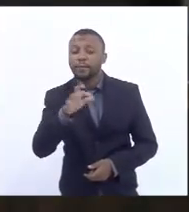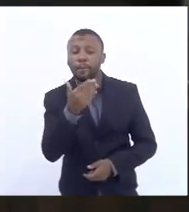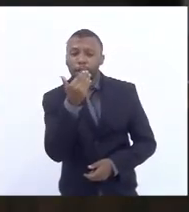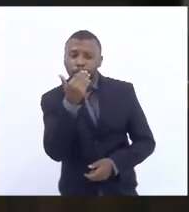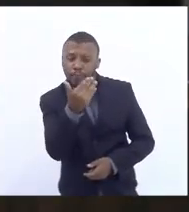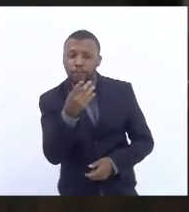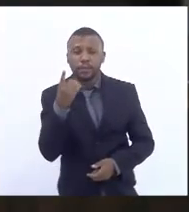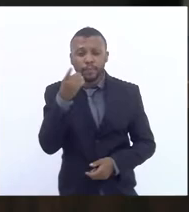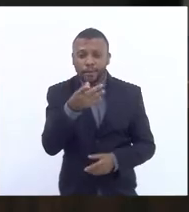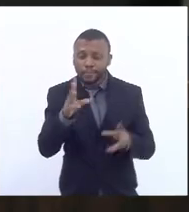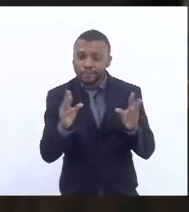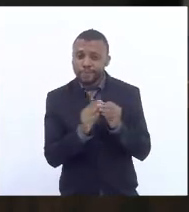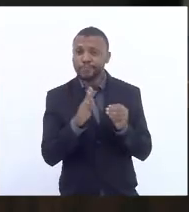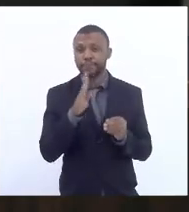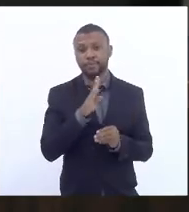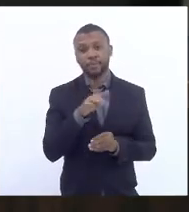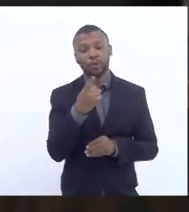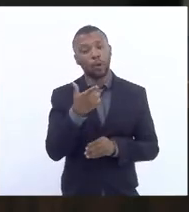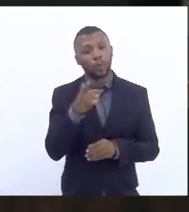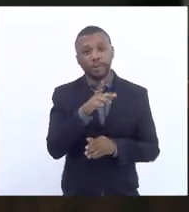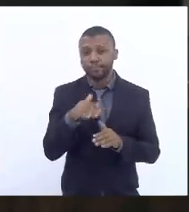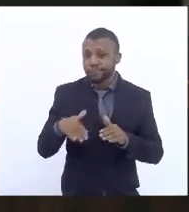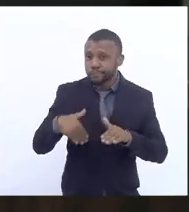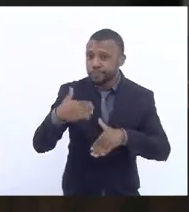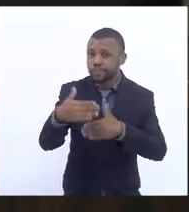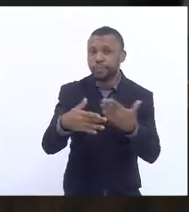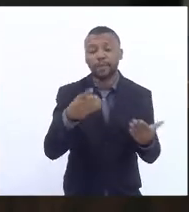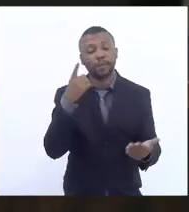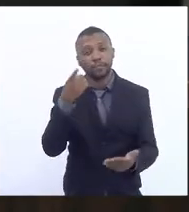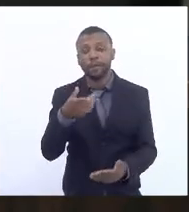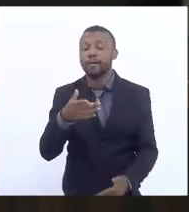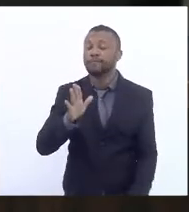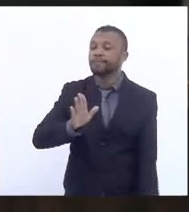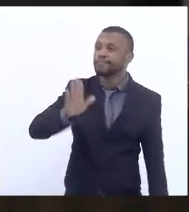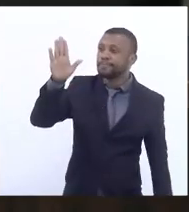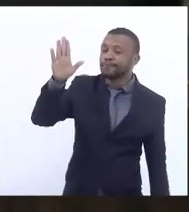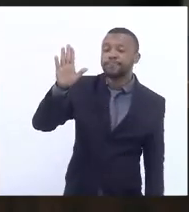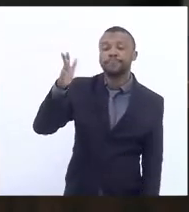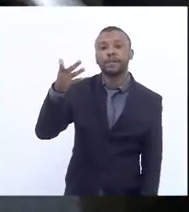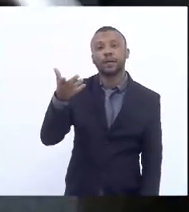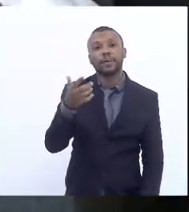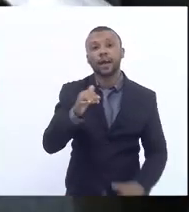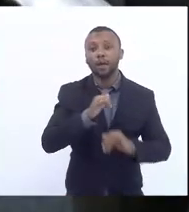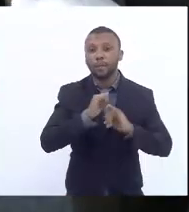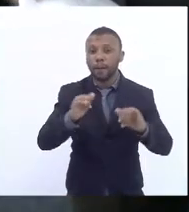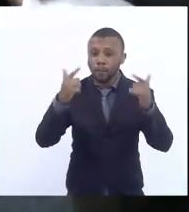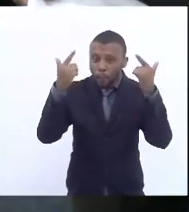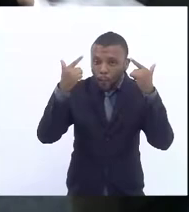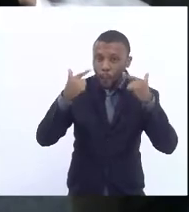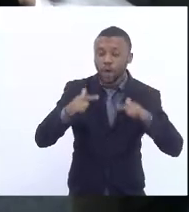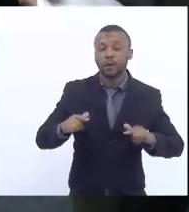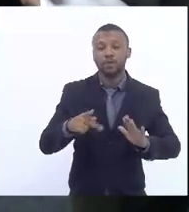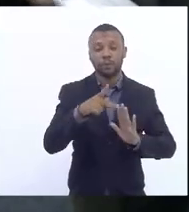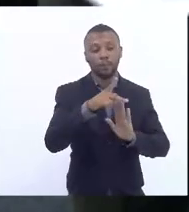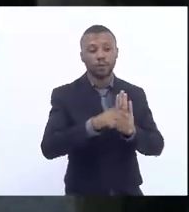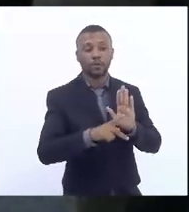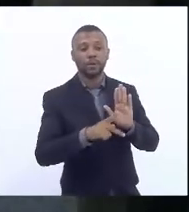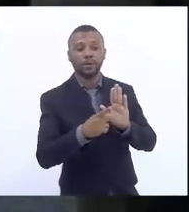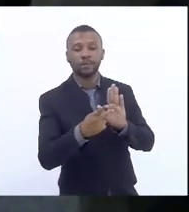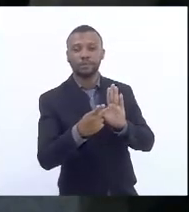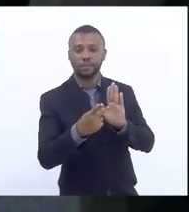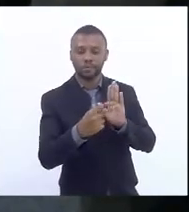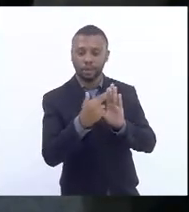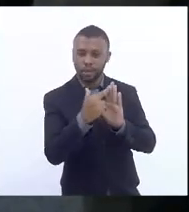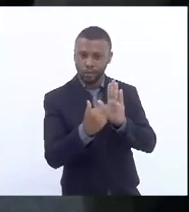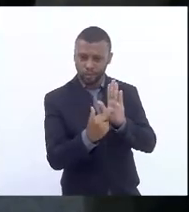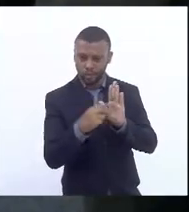breves para a gente poder avançar na pauta. Presidente, eu vou declarar minha abstenção no projeto de resolução